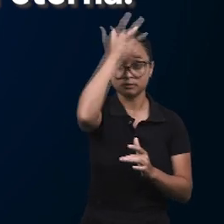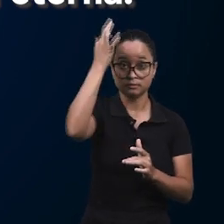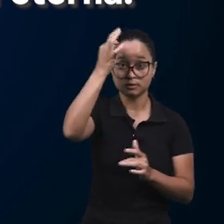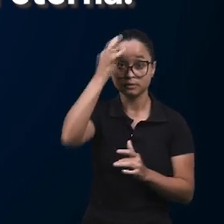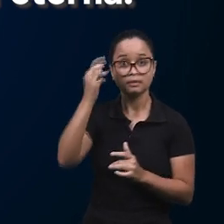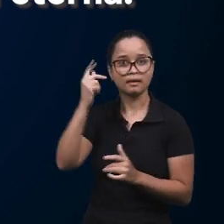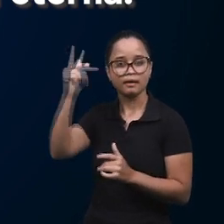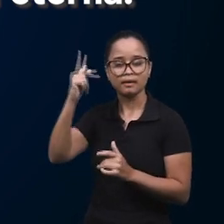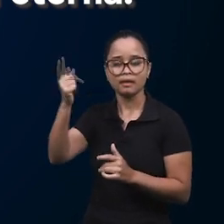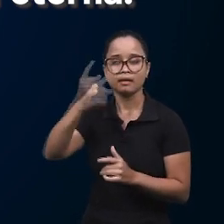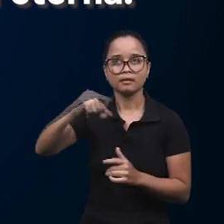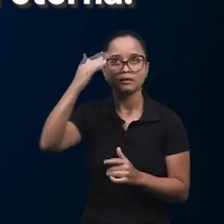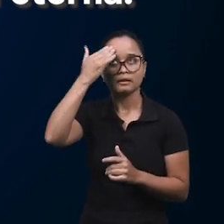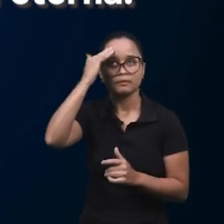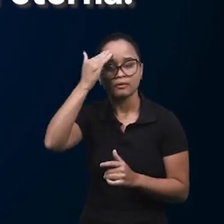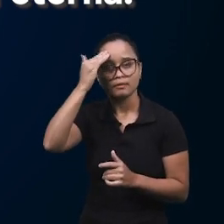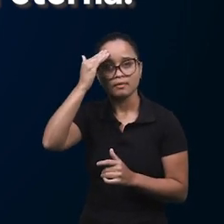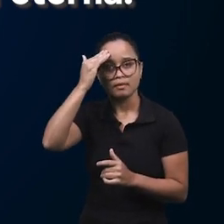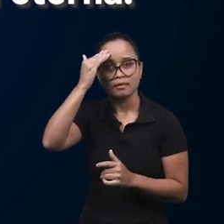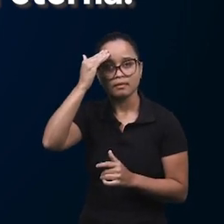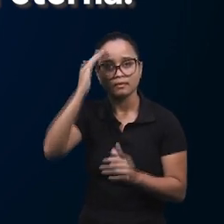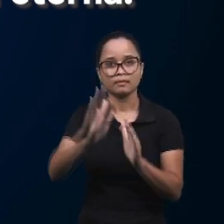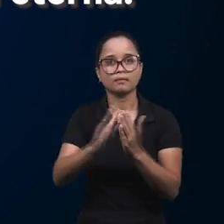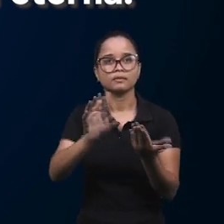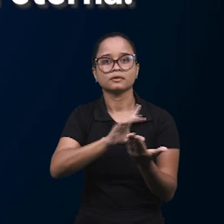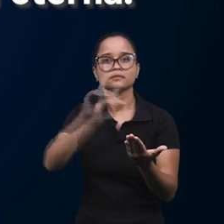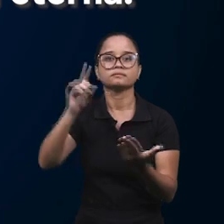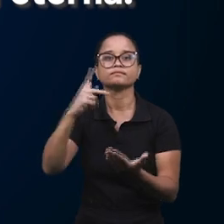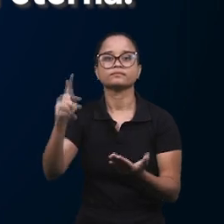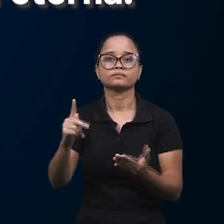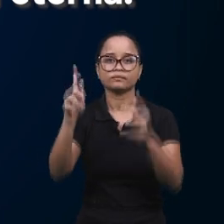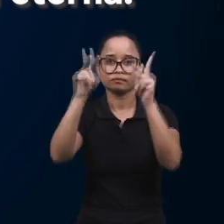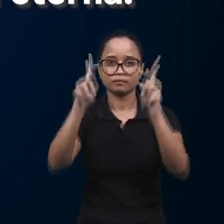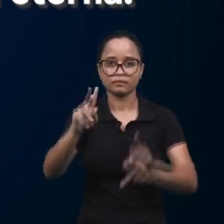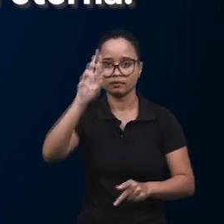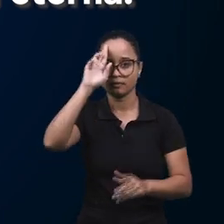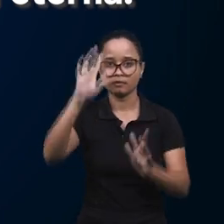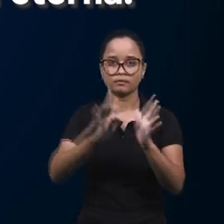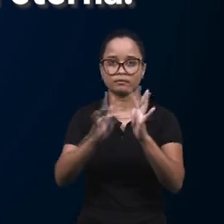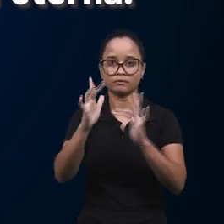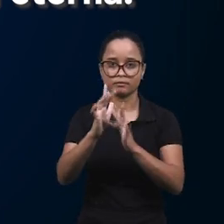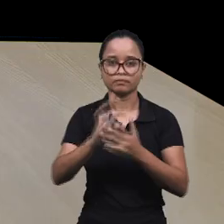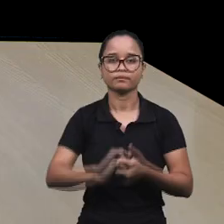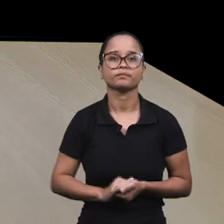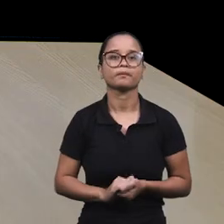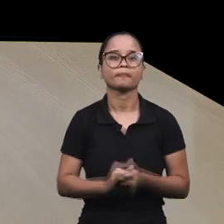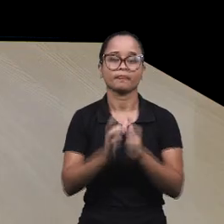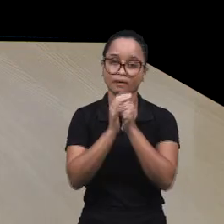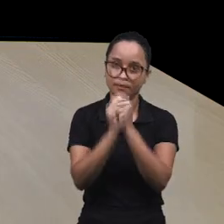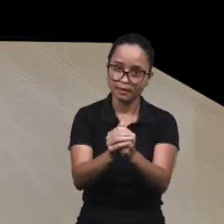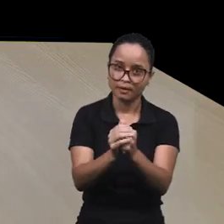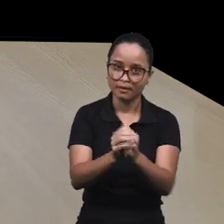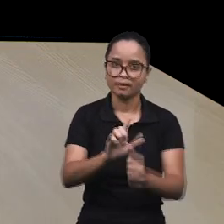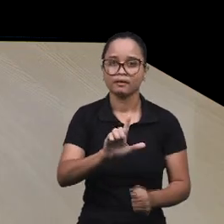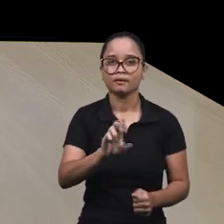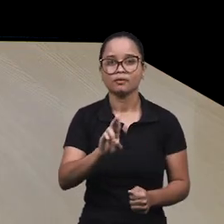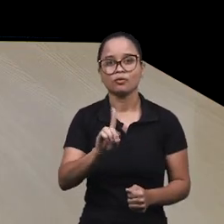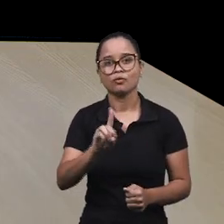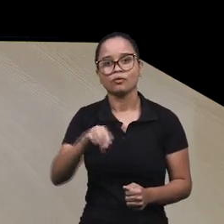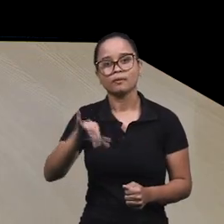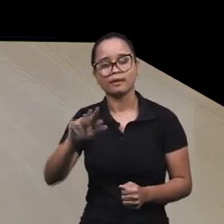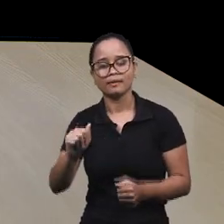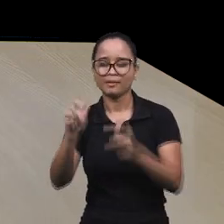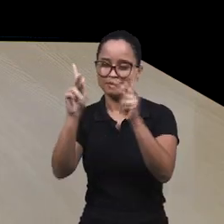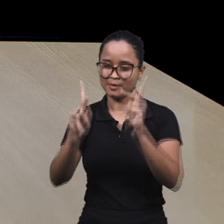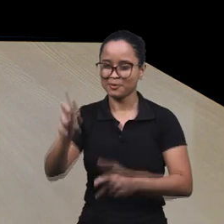Espírito, Ele tem nos dado o entendimento da sua palavra. A paz do Senhor Jesus. Amém, Ludmila. A paz do Senhor